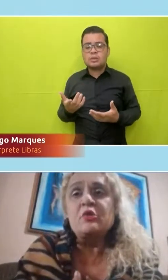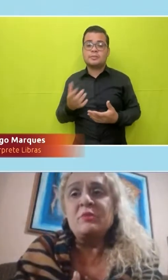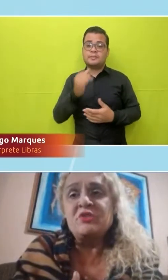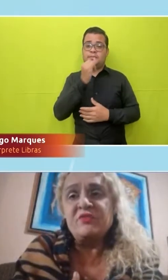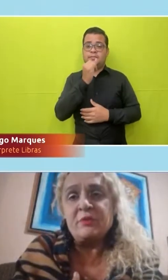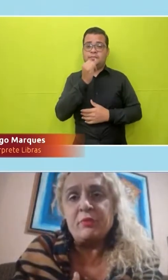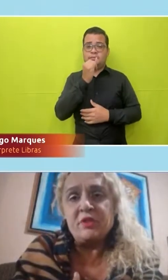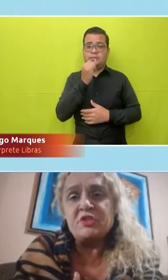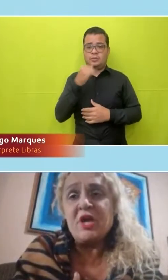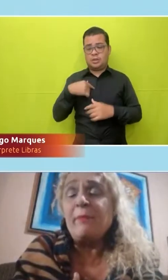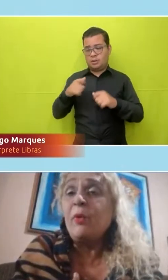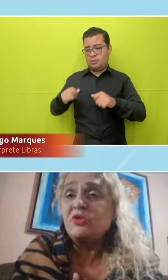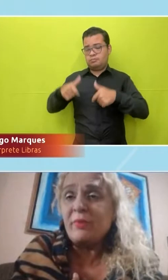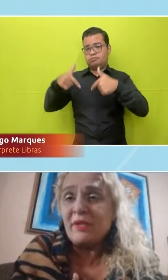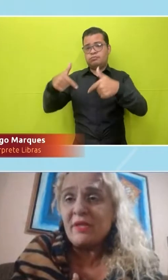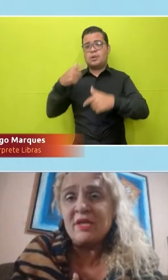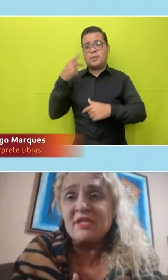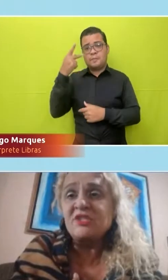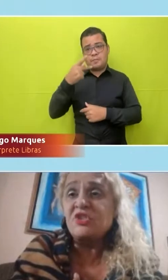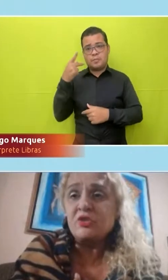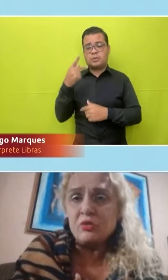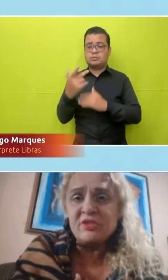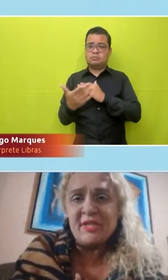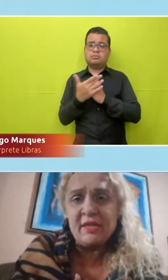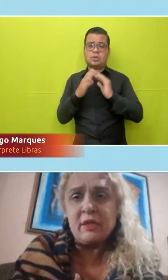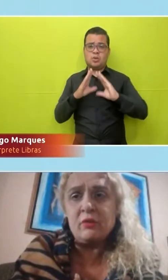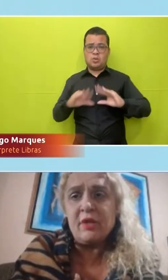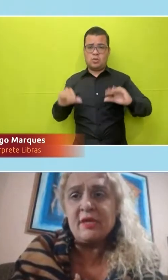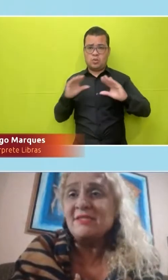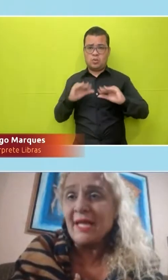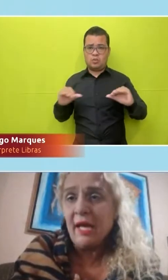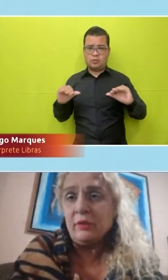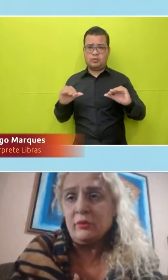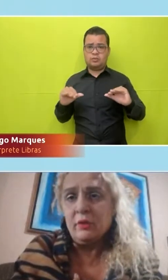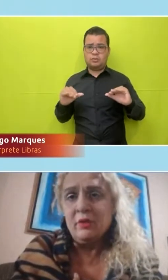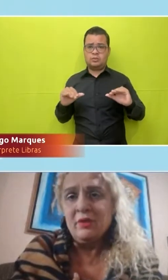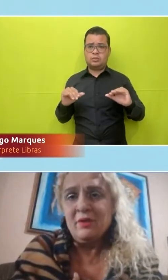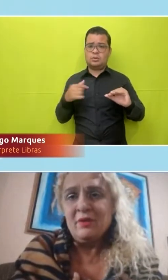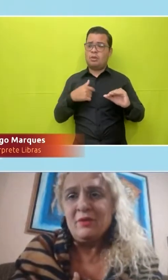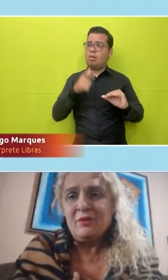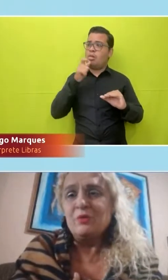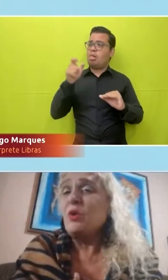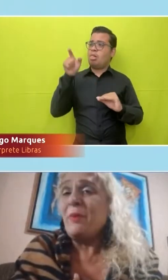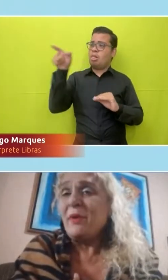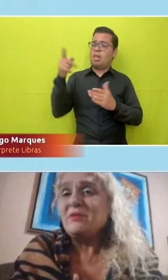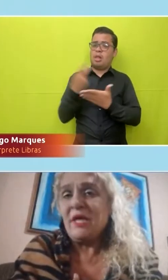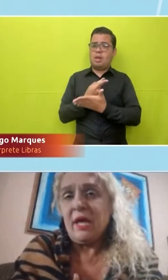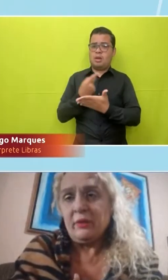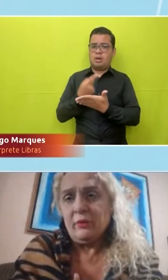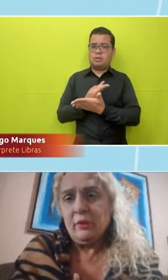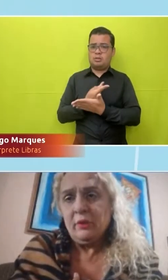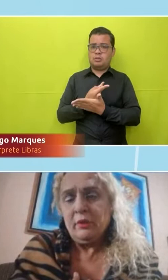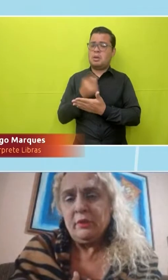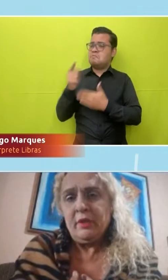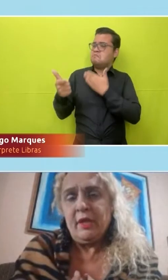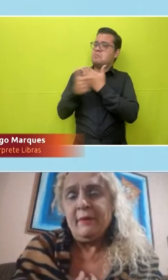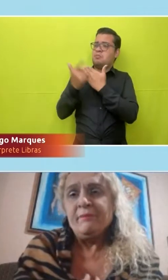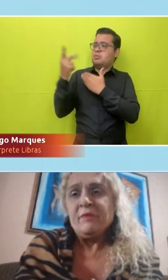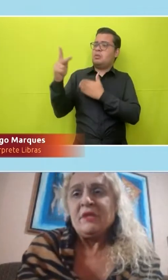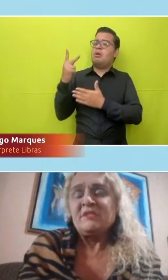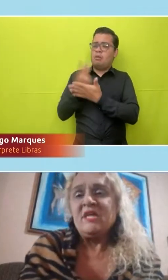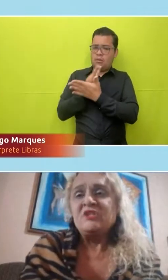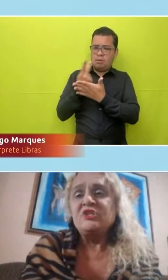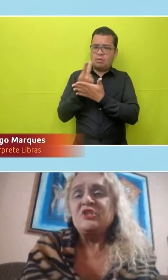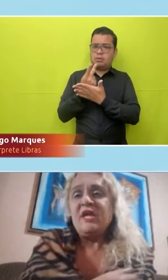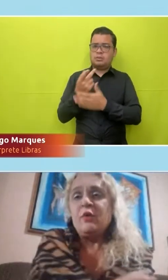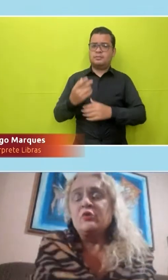esteja como ativista político e aponte para que esse gestor está naquele lugar que está errado, que o seu papel está errado, né?